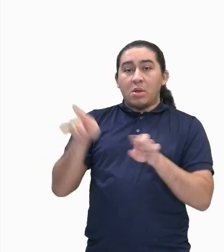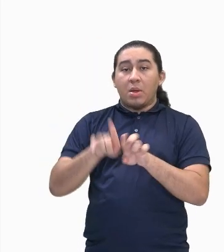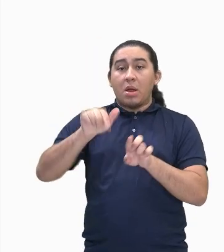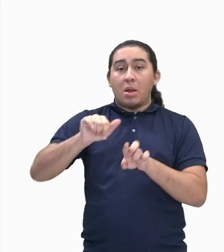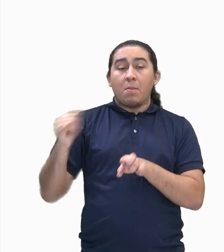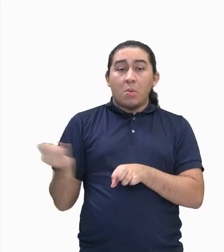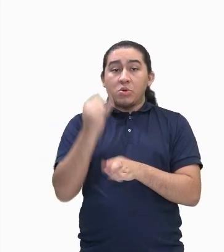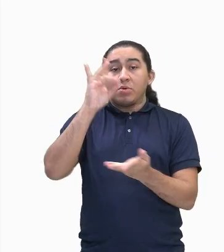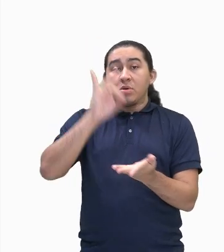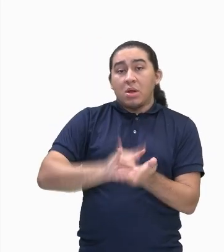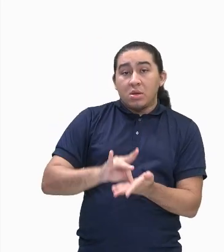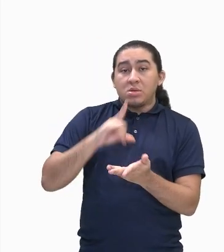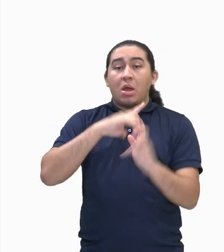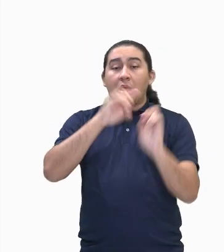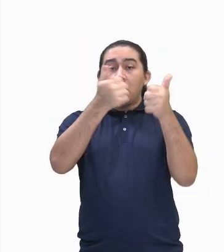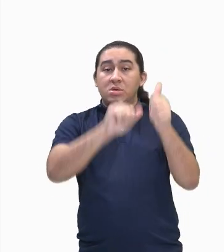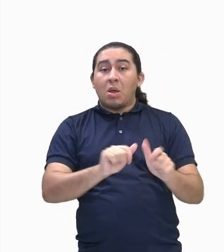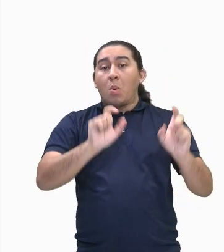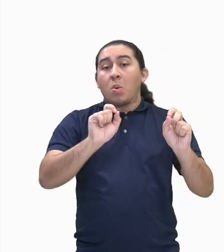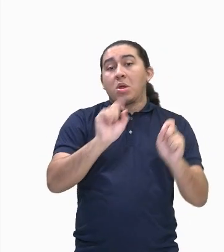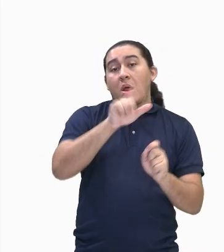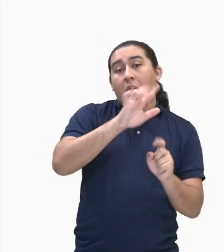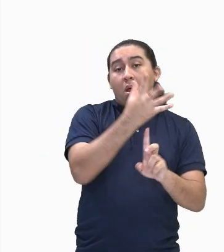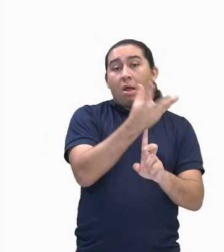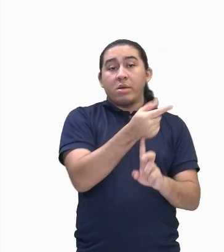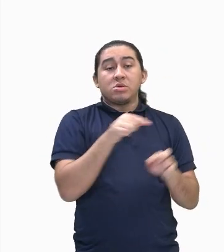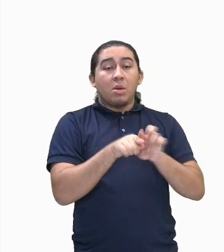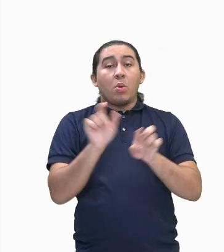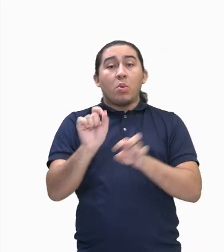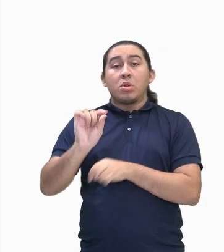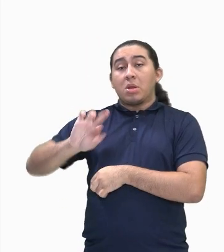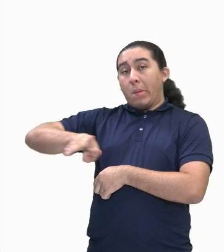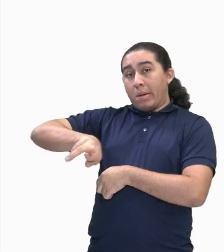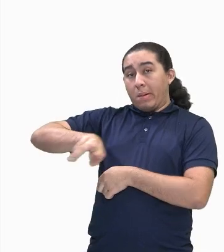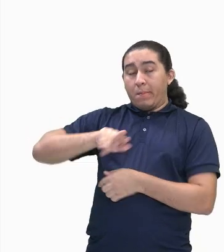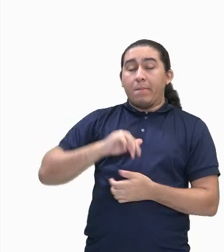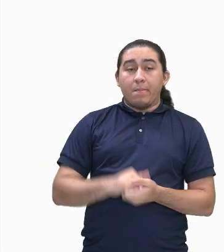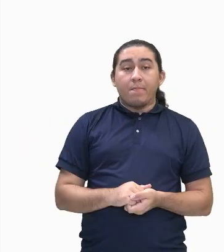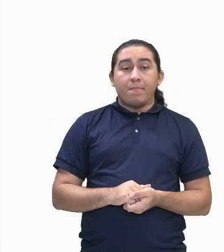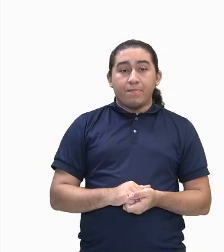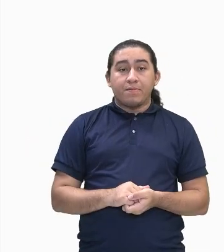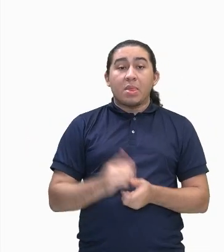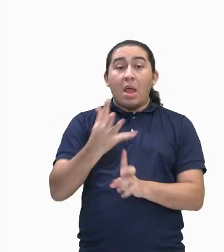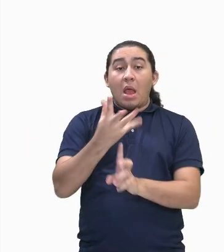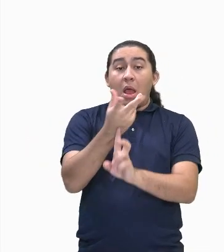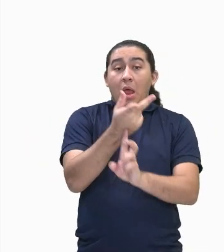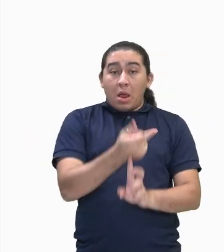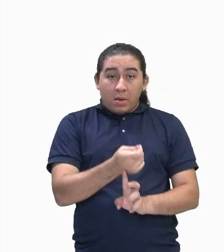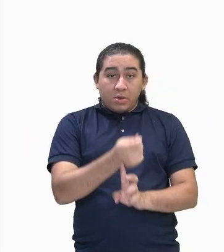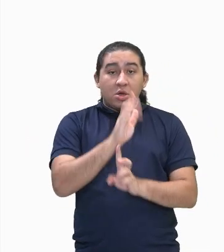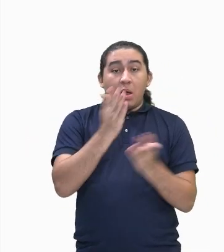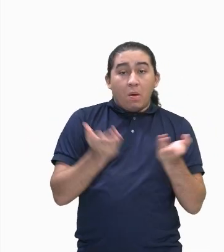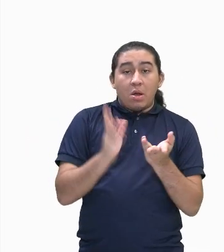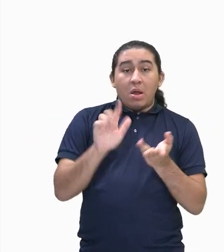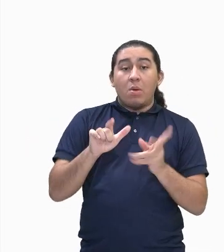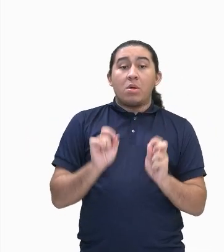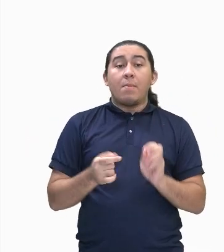se avaliar o que era arte e o que não era. A obra de arte passou a ser aquela